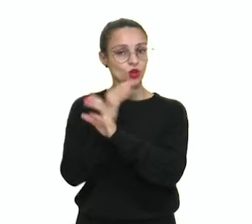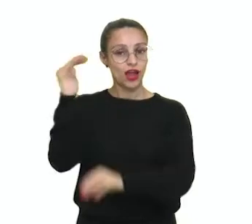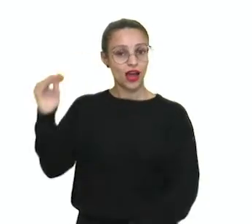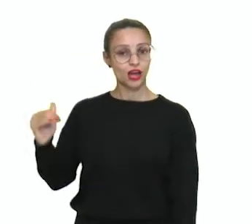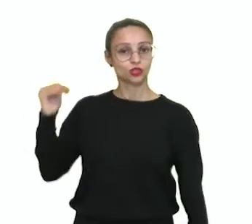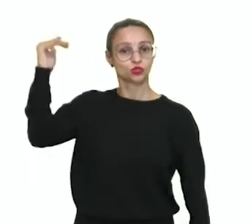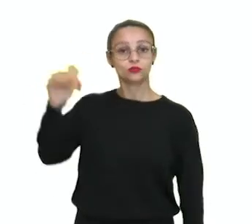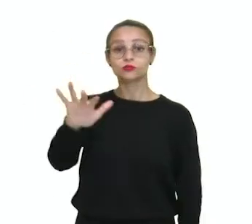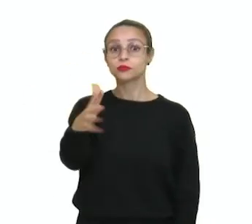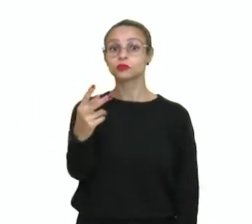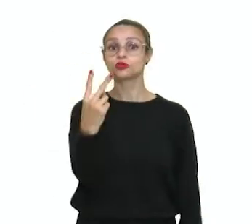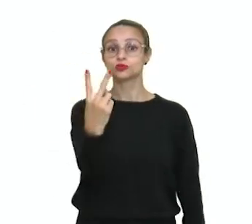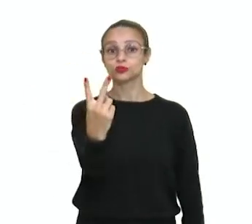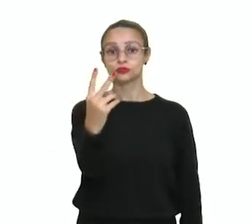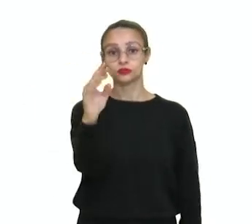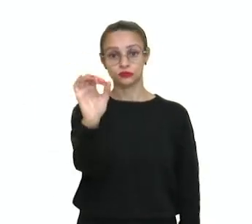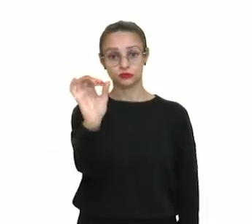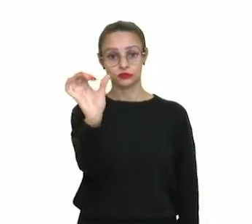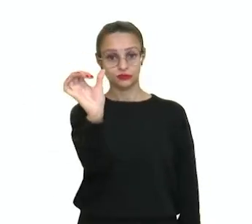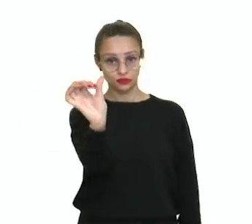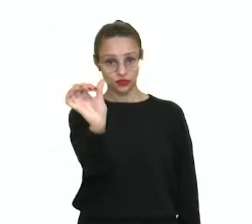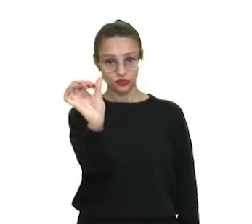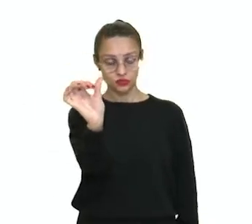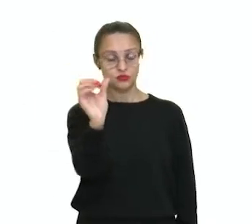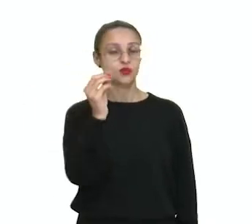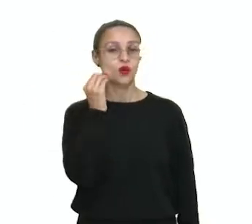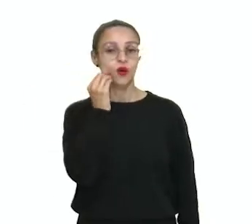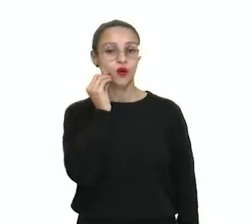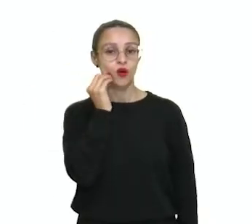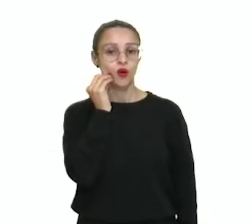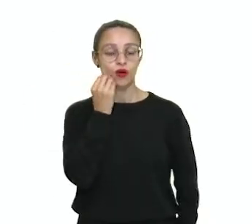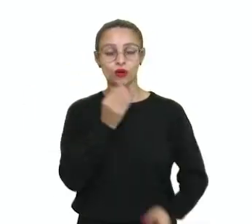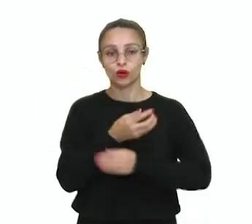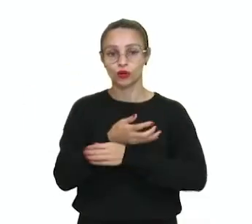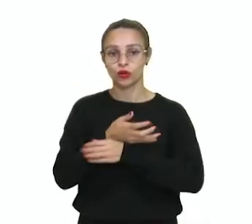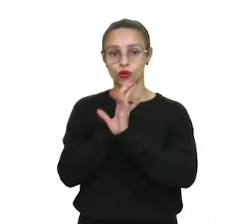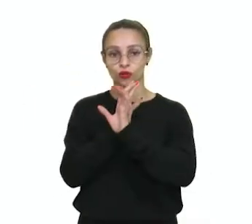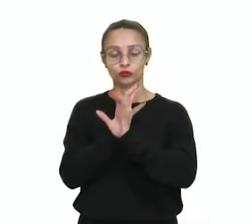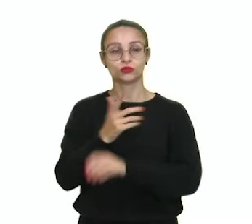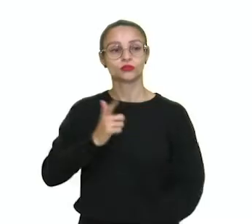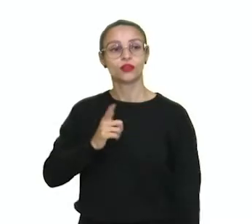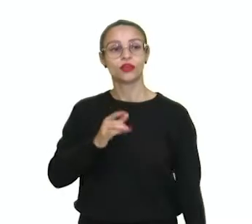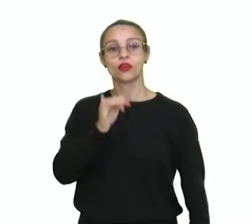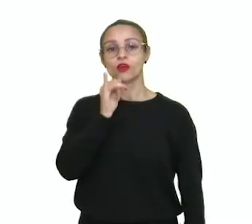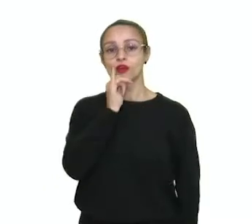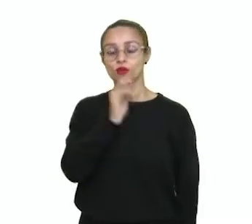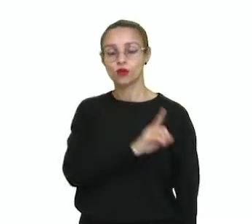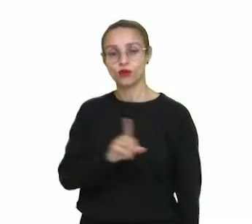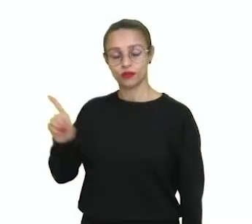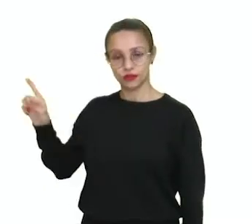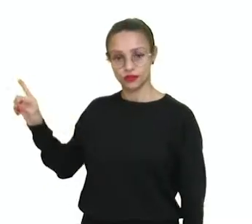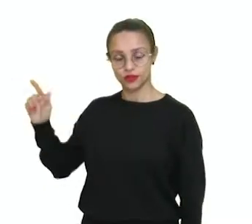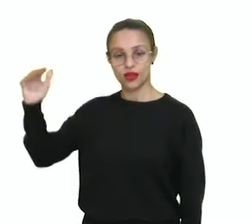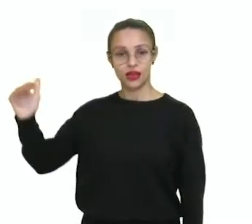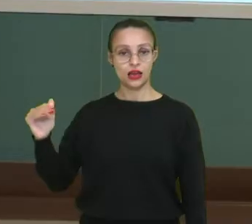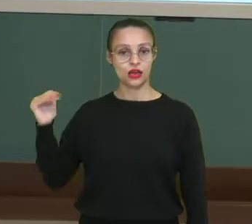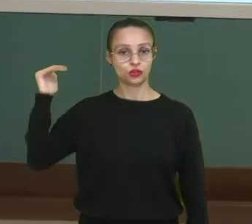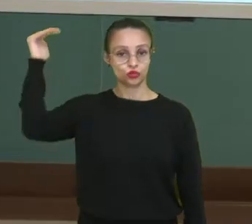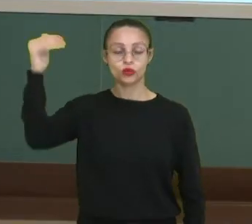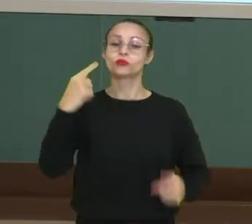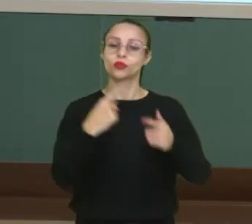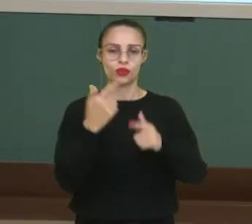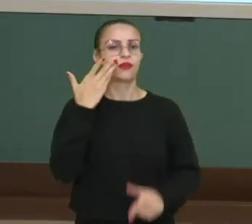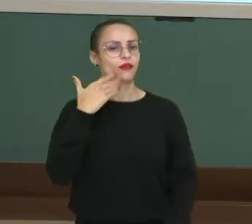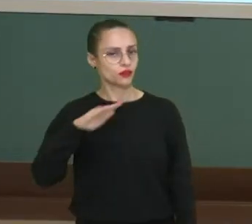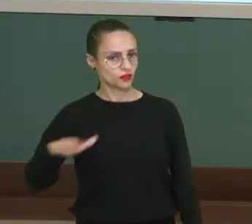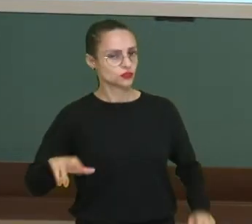cerca de 206 ossos. Então, nós temos aqui uma representação de um esqueleto humano adulto, porque numa criança